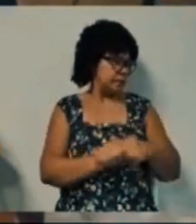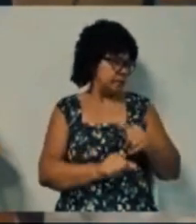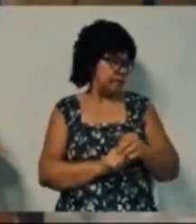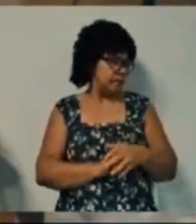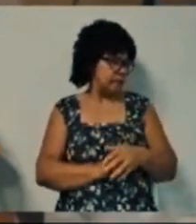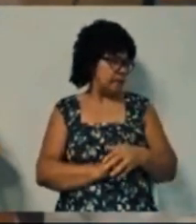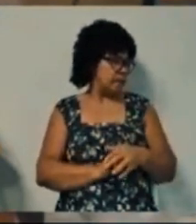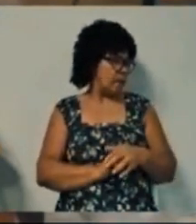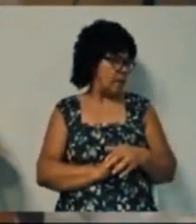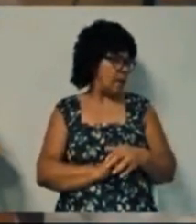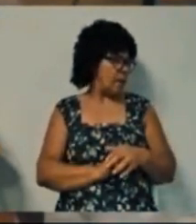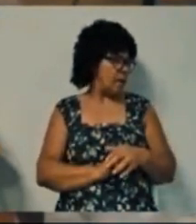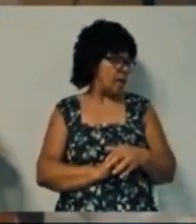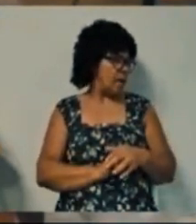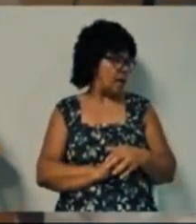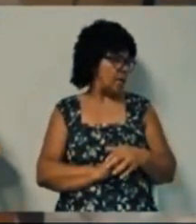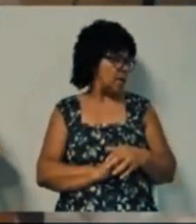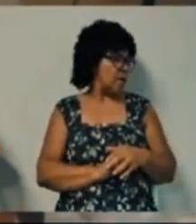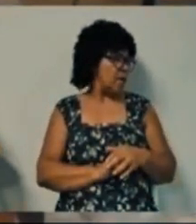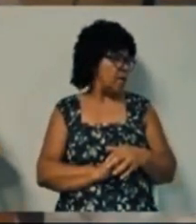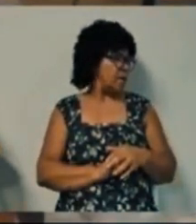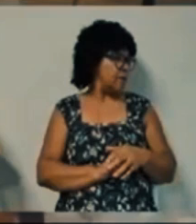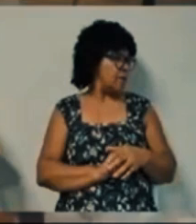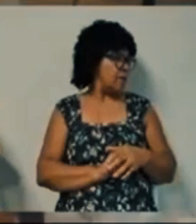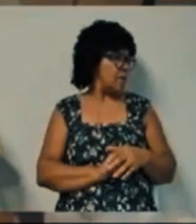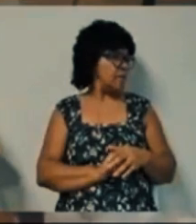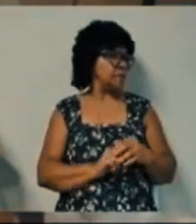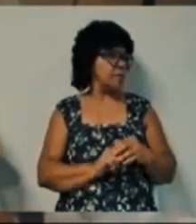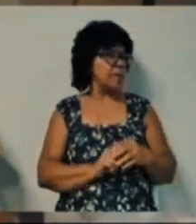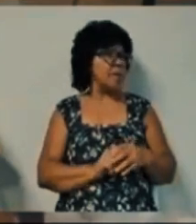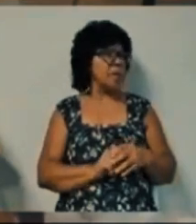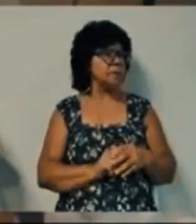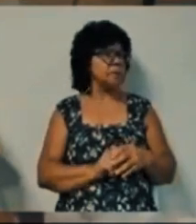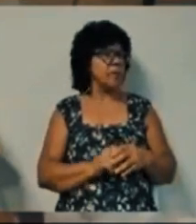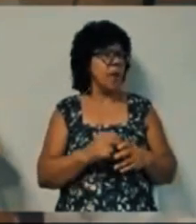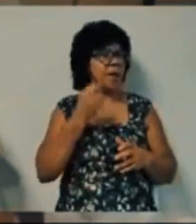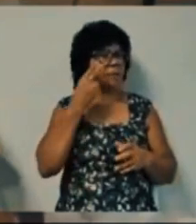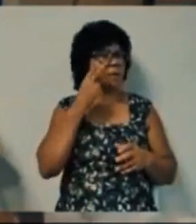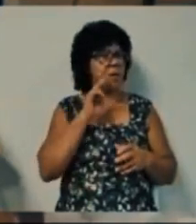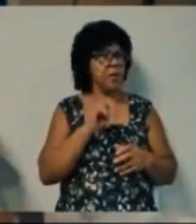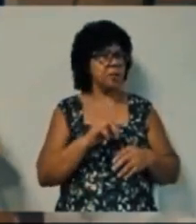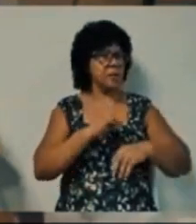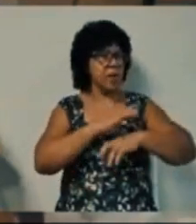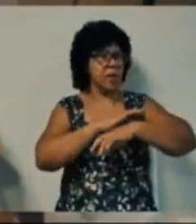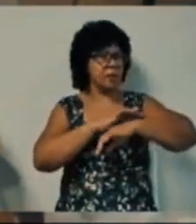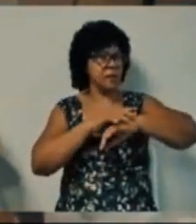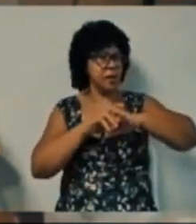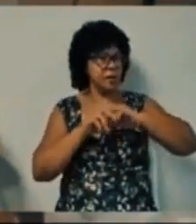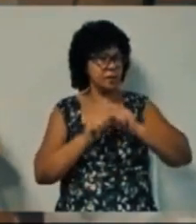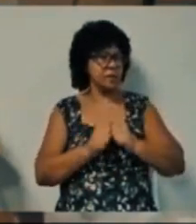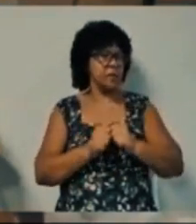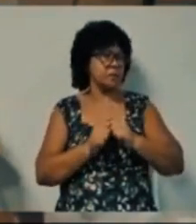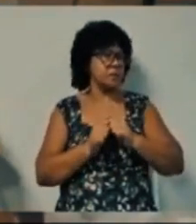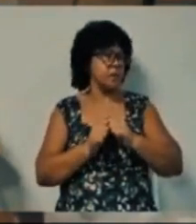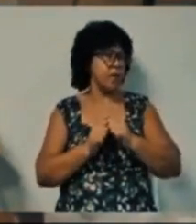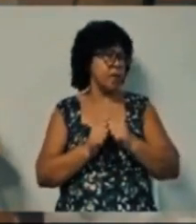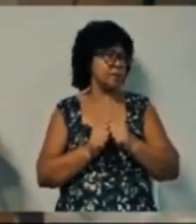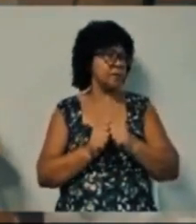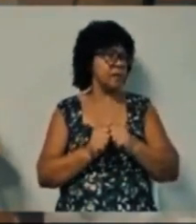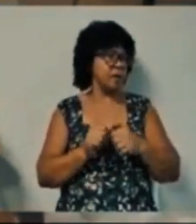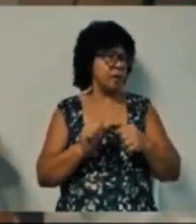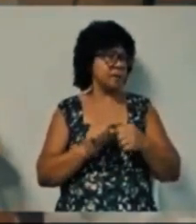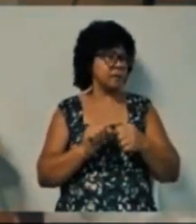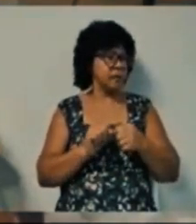tu verás a glória de Deus. Tu queres ver a glória de Deus? Tu queres ver a glória de Deus operando em